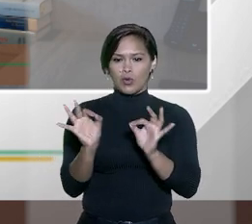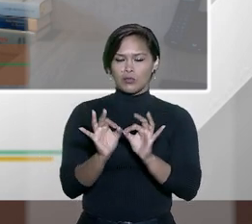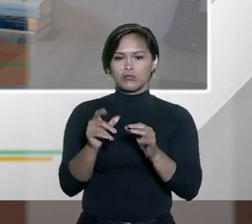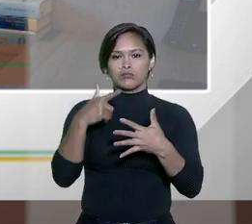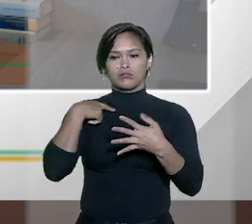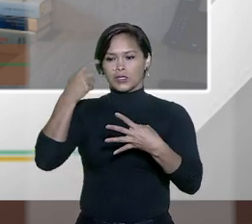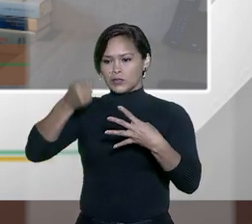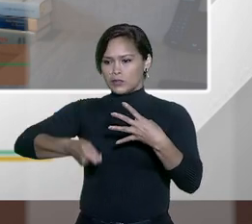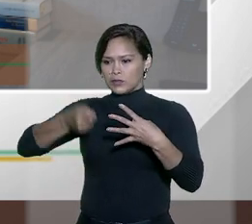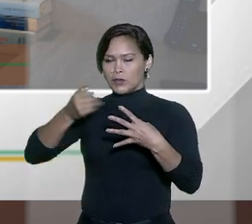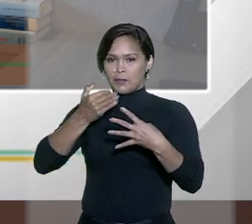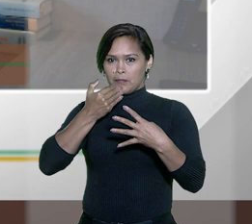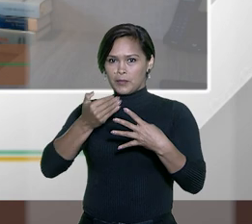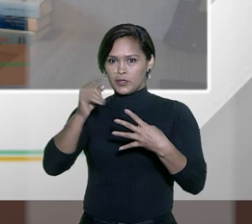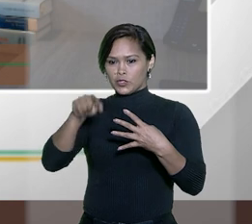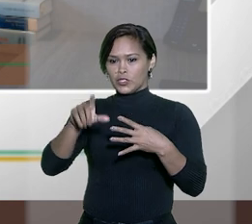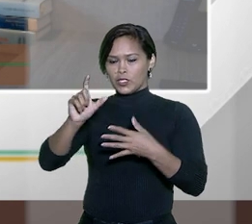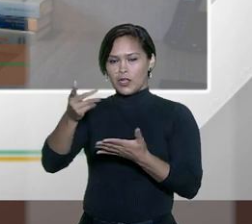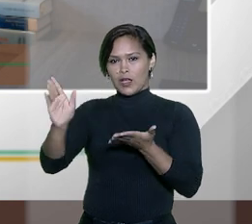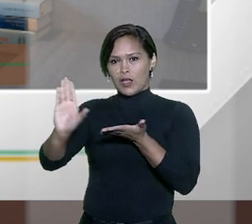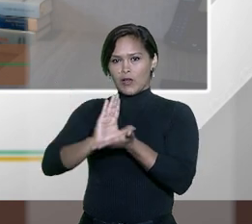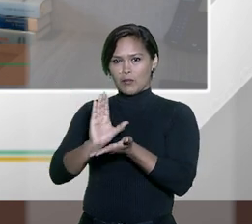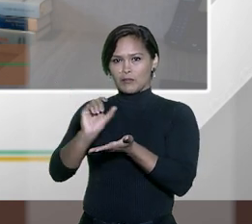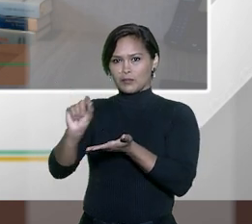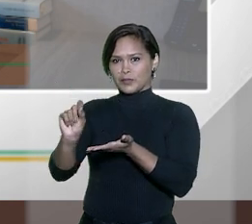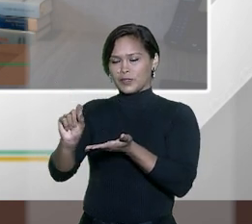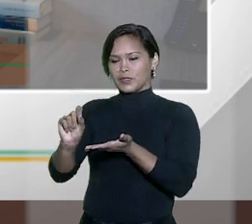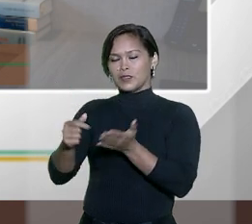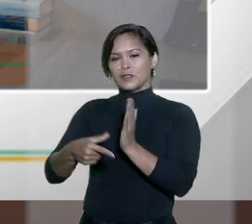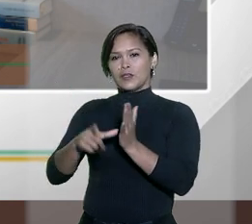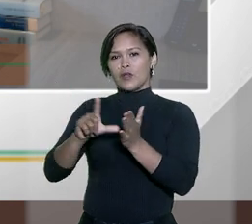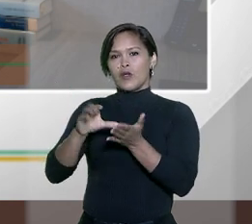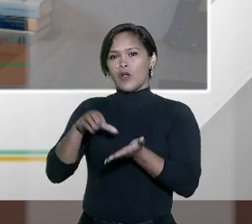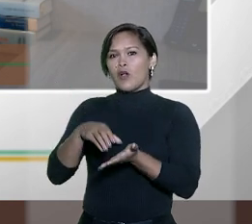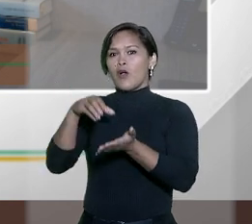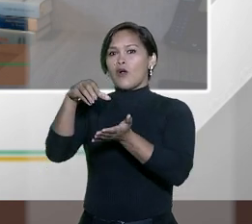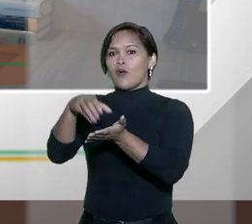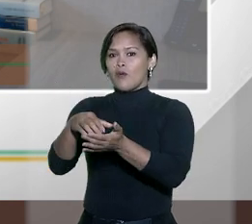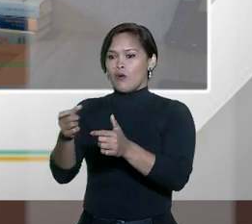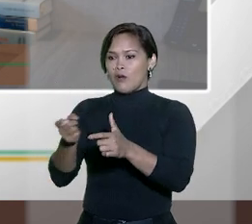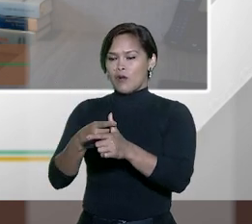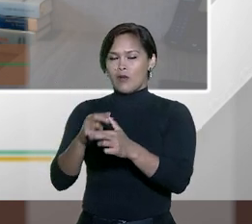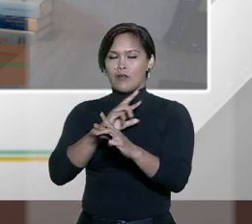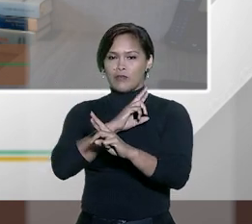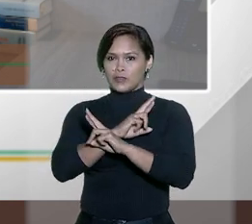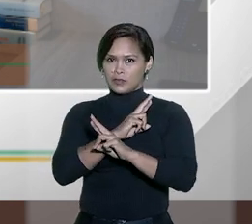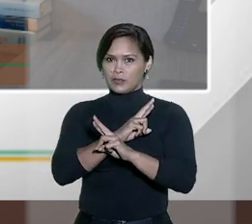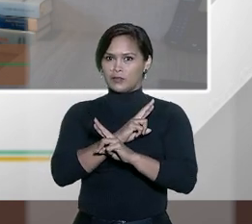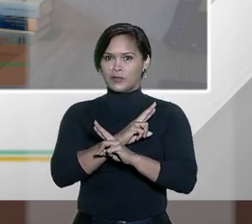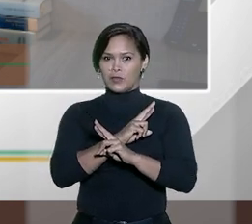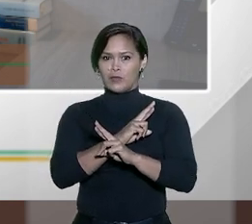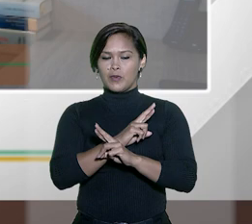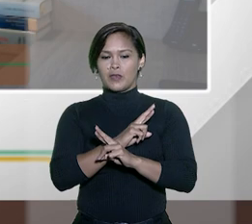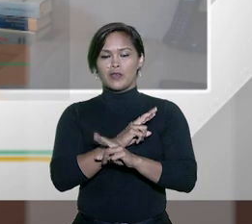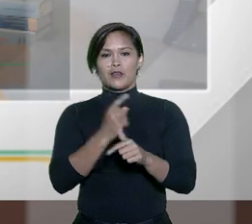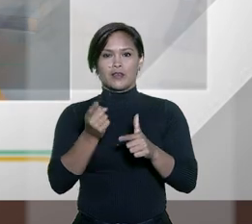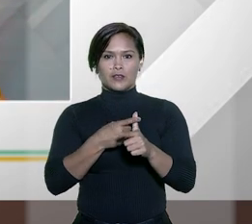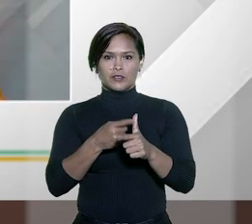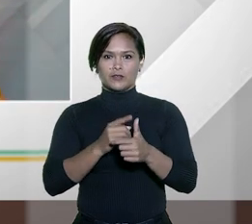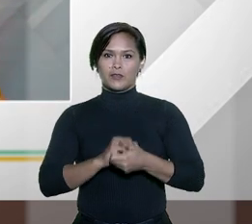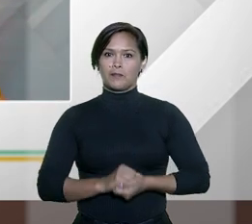o tribunal, pedir lá a compensação perante o órgão da fazenda pública para qual ela